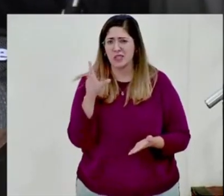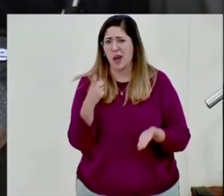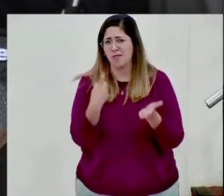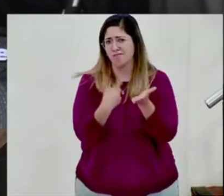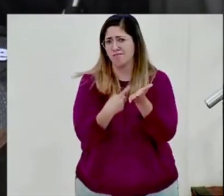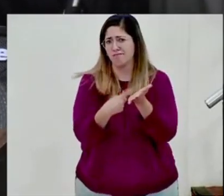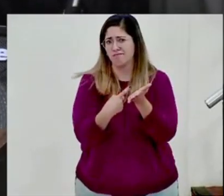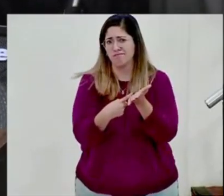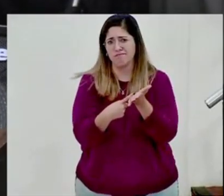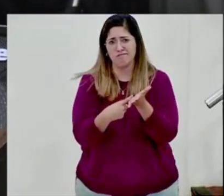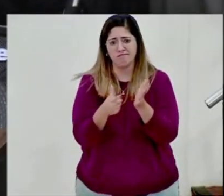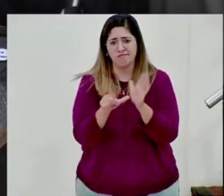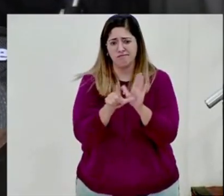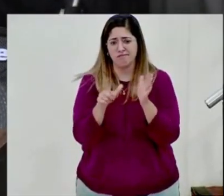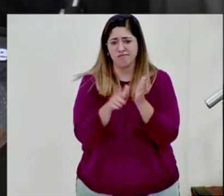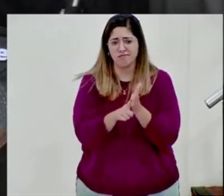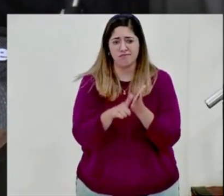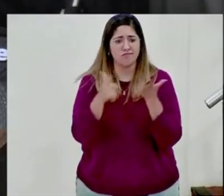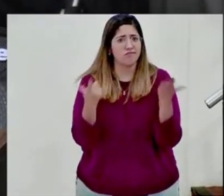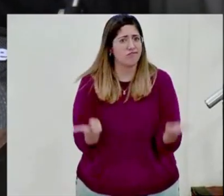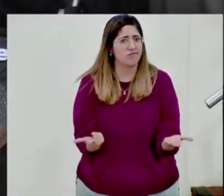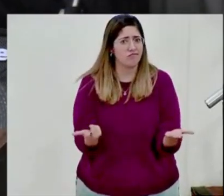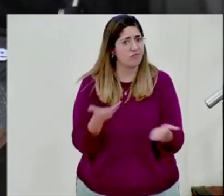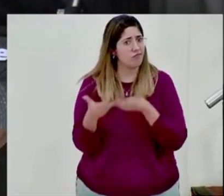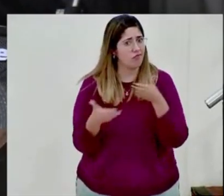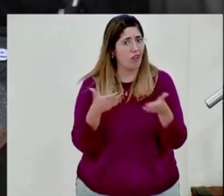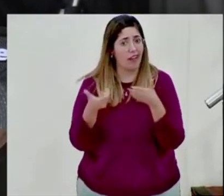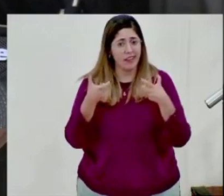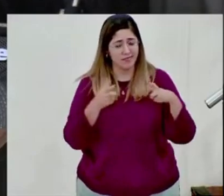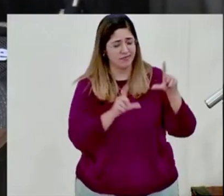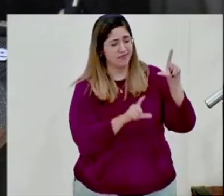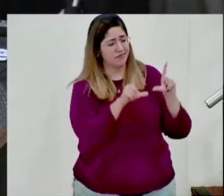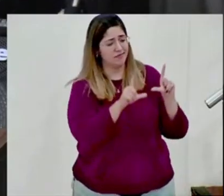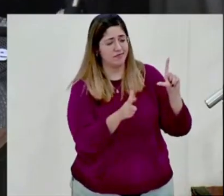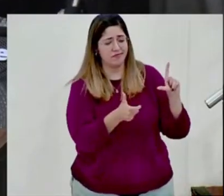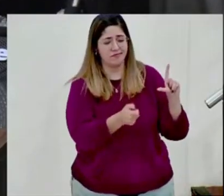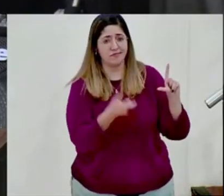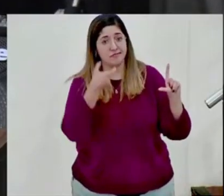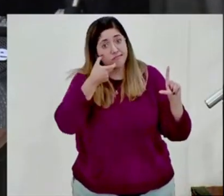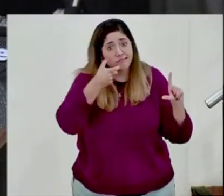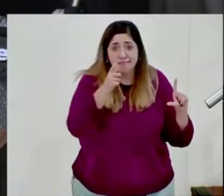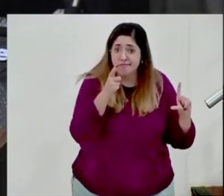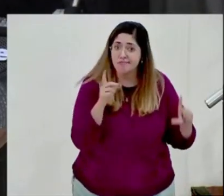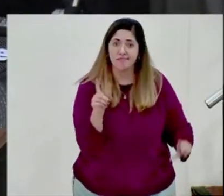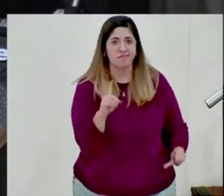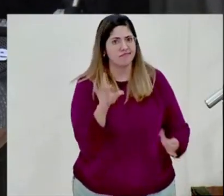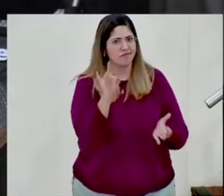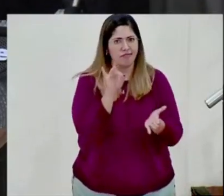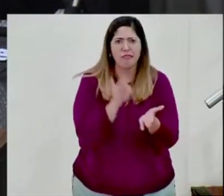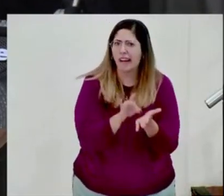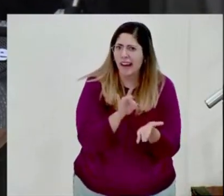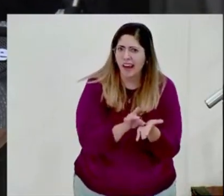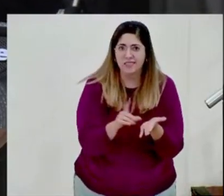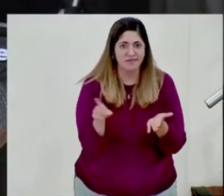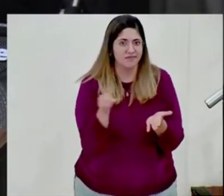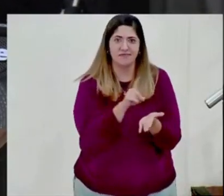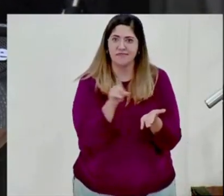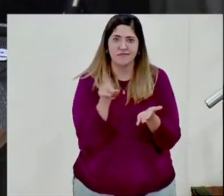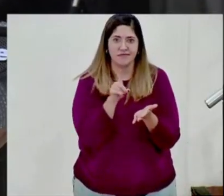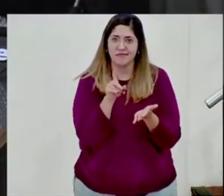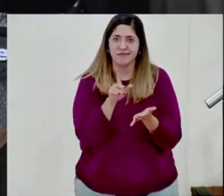dia? Dá para assistir qualquer noticiário de televisão ou de internet e falar, é verdade esse bilhete? Não dá